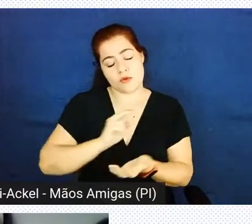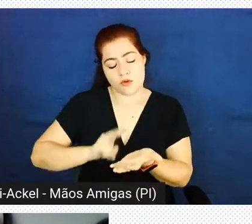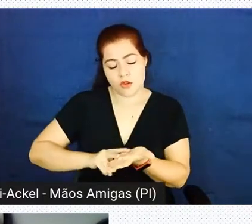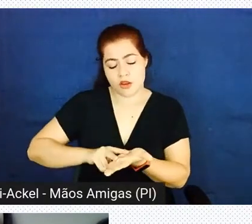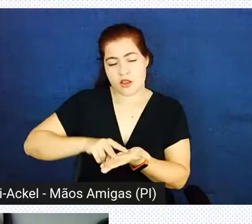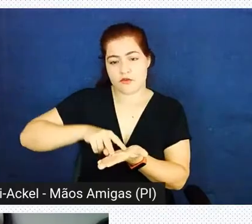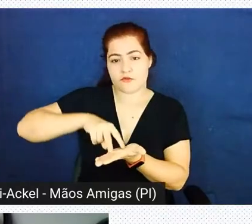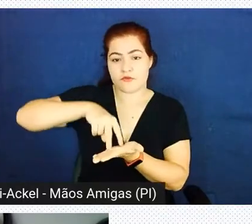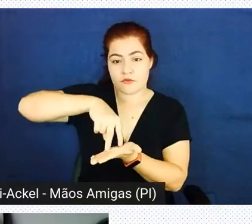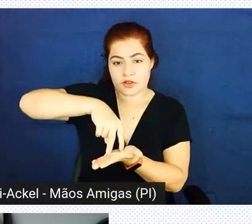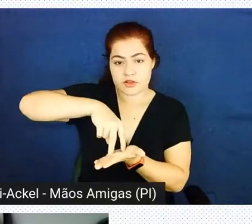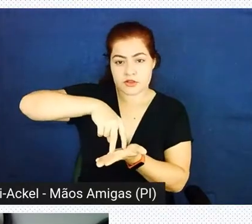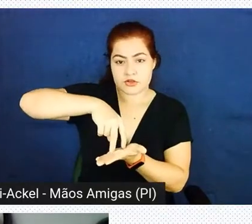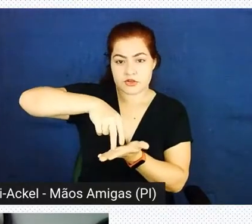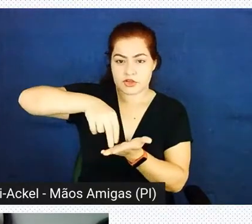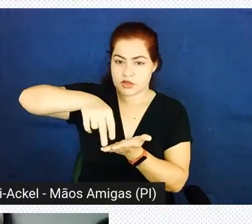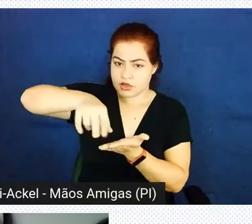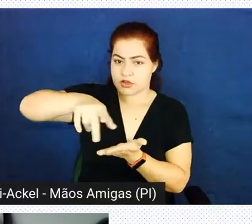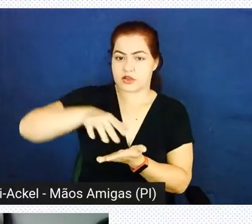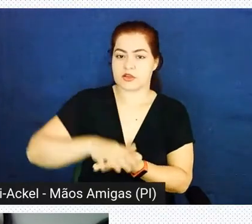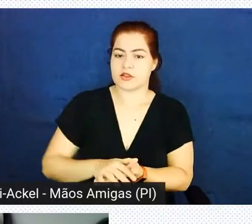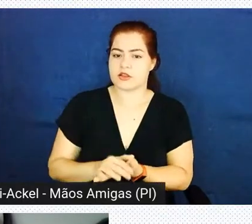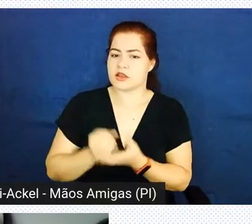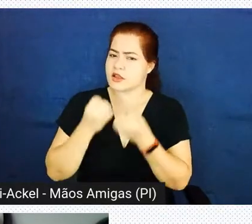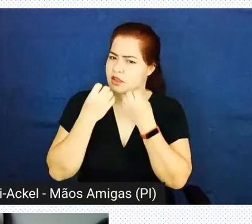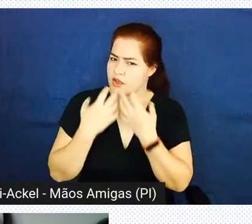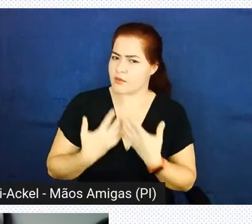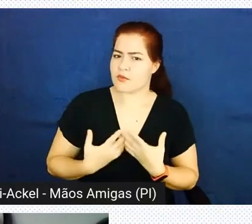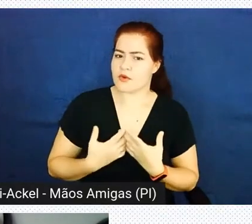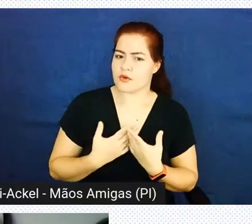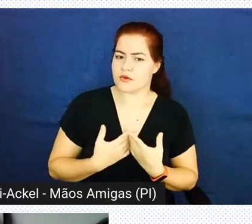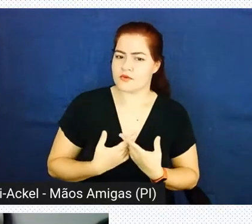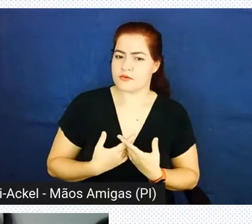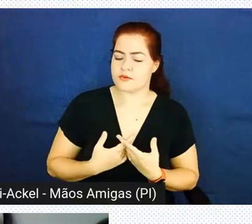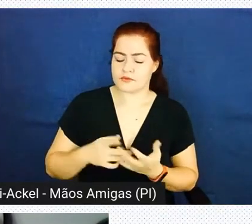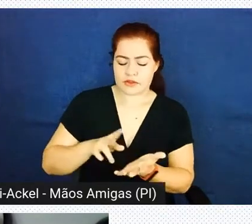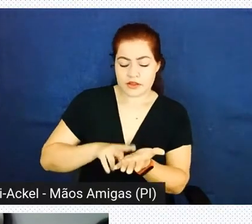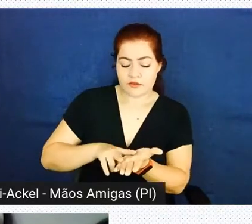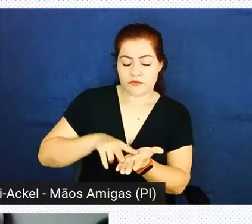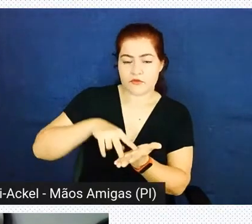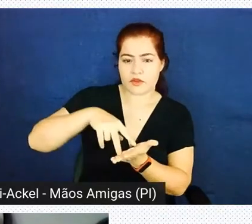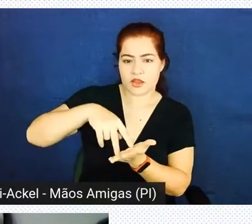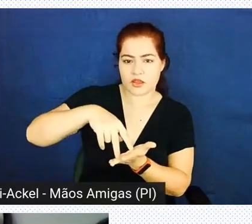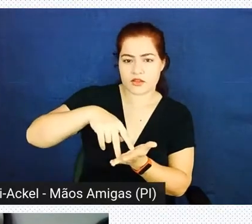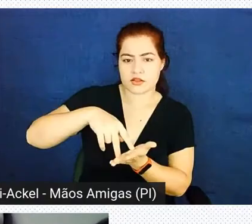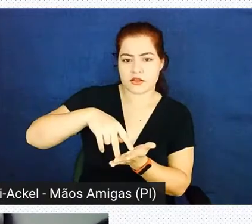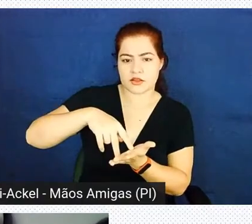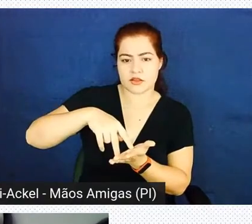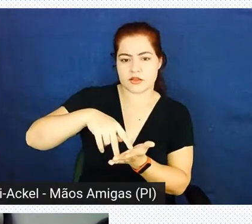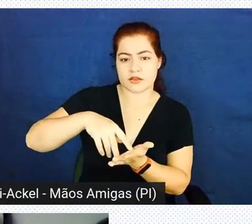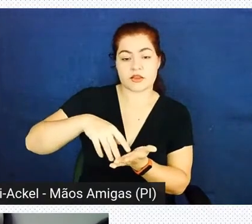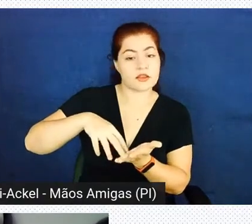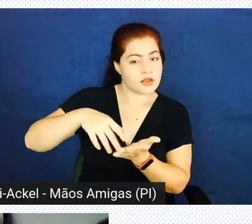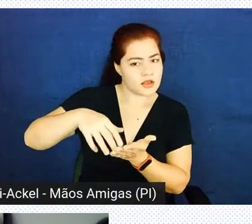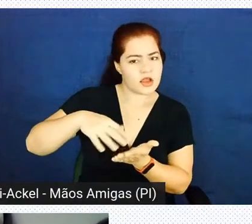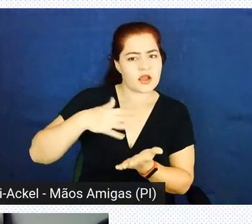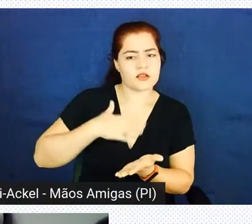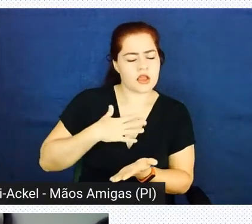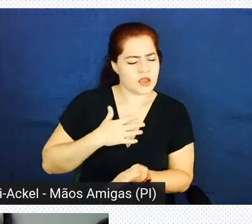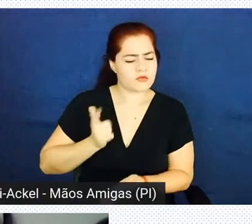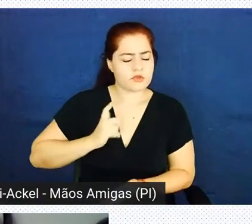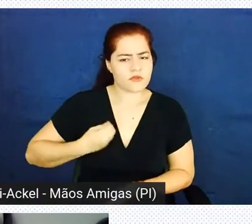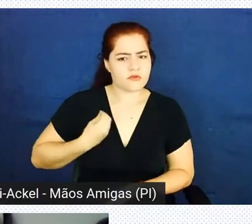e anda. Que coisa tão boa, levanta-te e anda. Ou seja, levanta, eu estou aqui, eu quero te